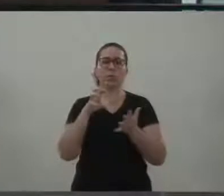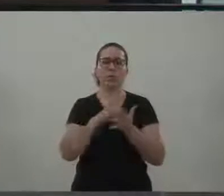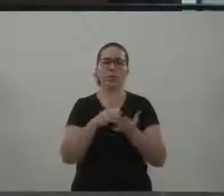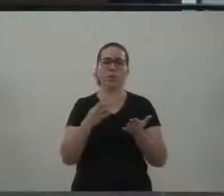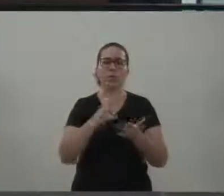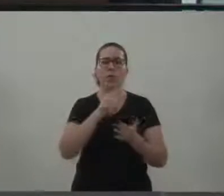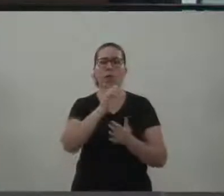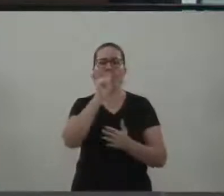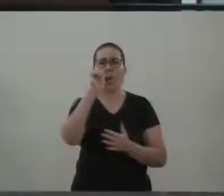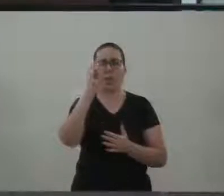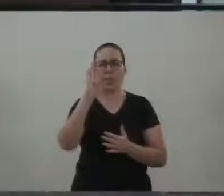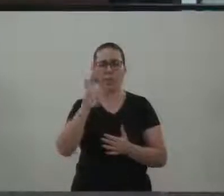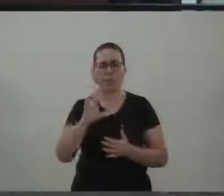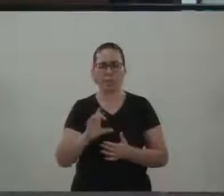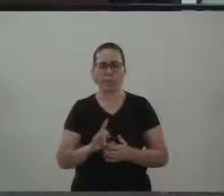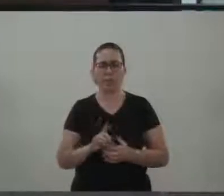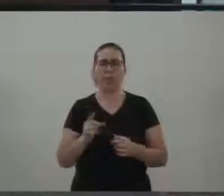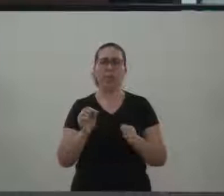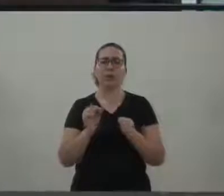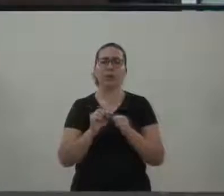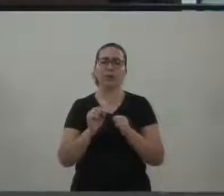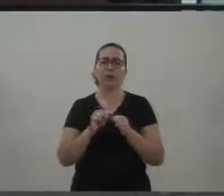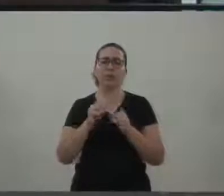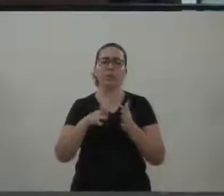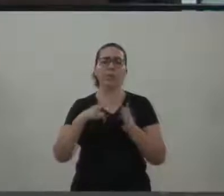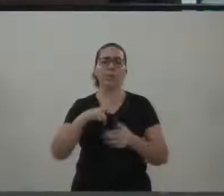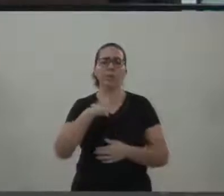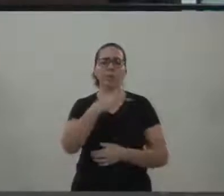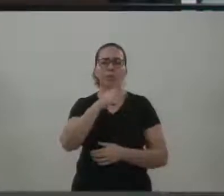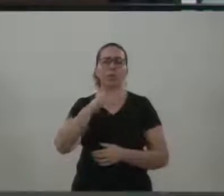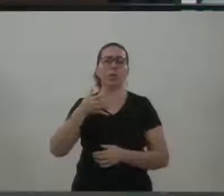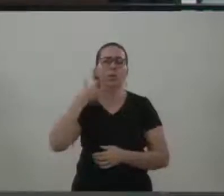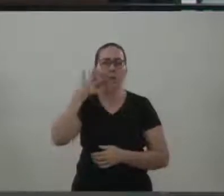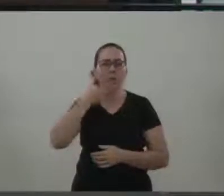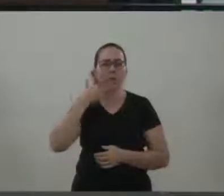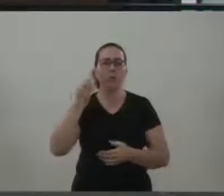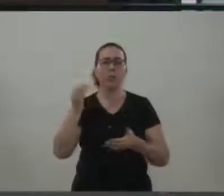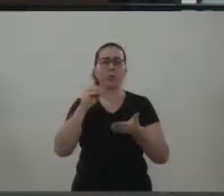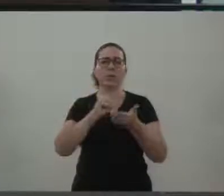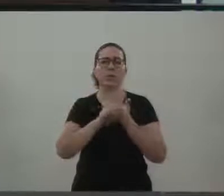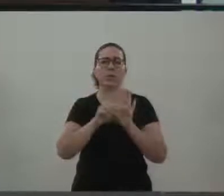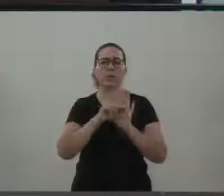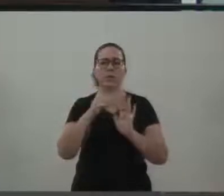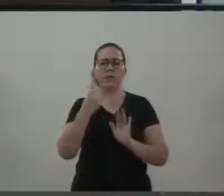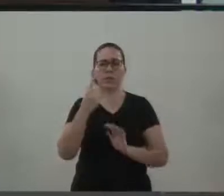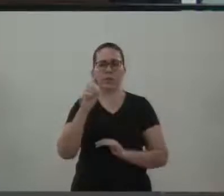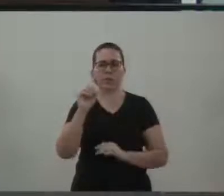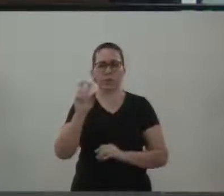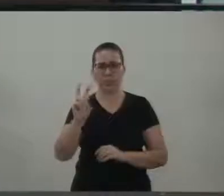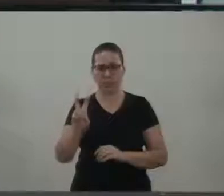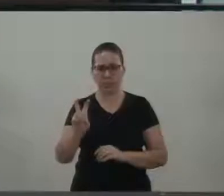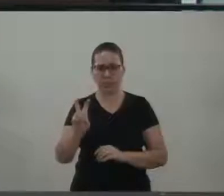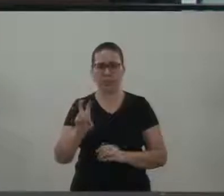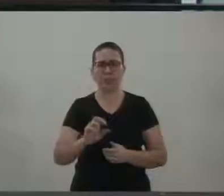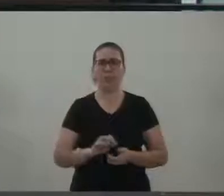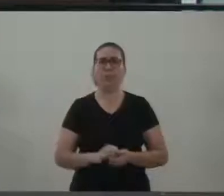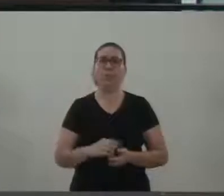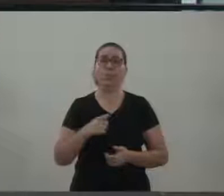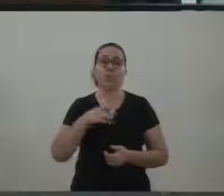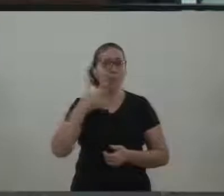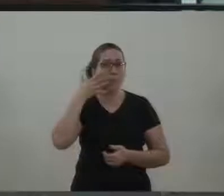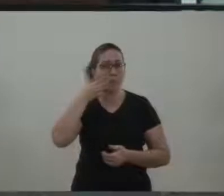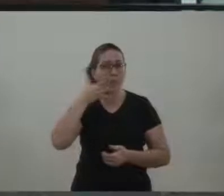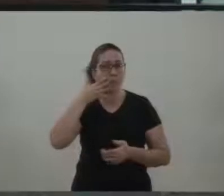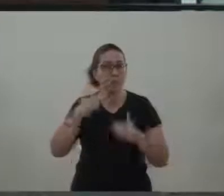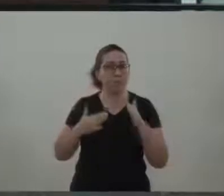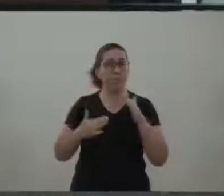ordem alfabética decrescente na fase da explicação pessoal, de acordo com o artigo 105, parágrafo 2º do Regimento Interno, e o orador não